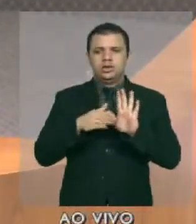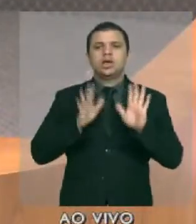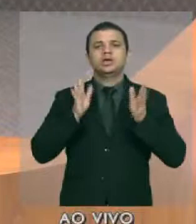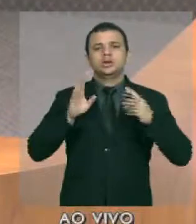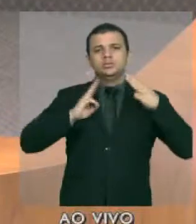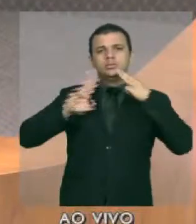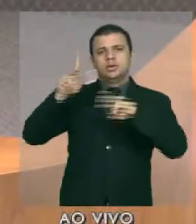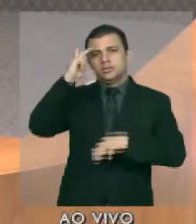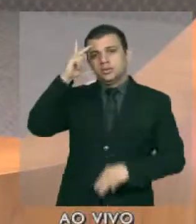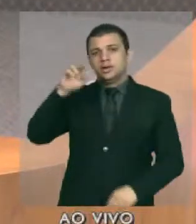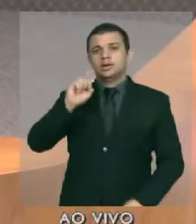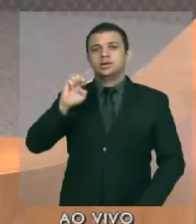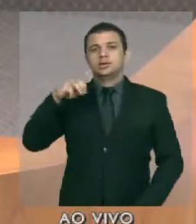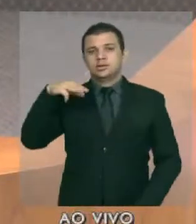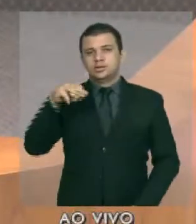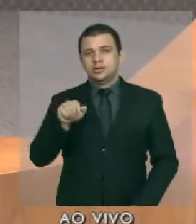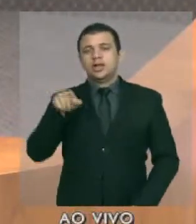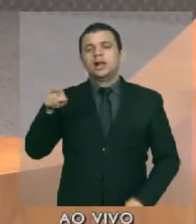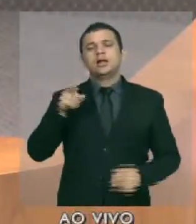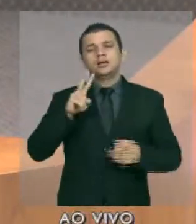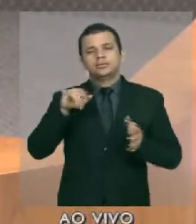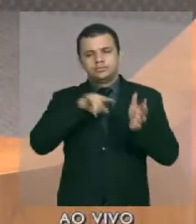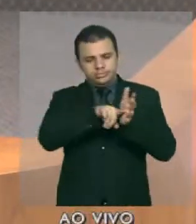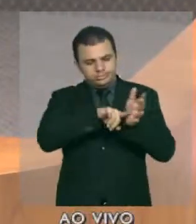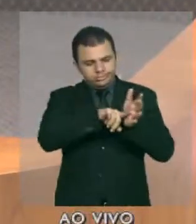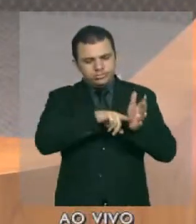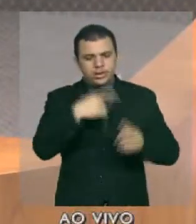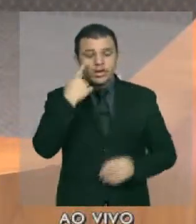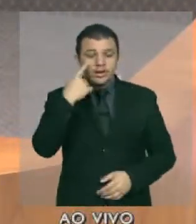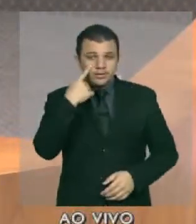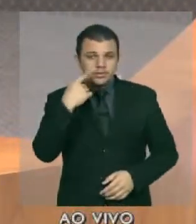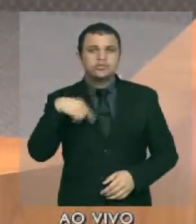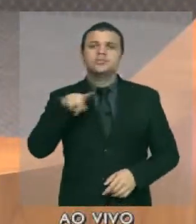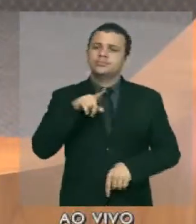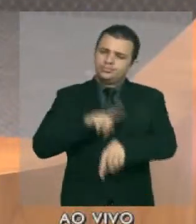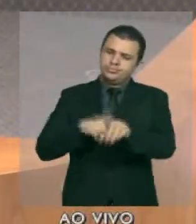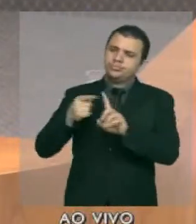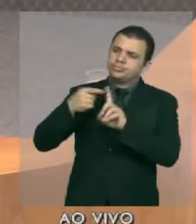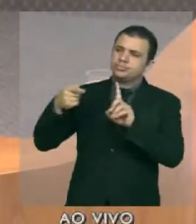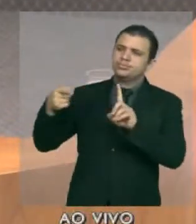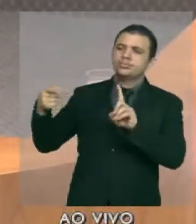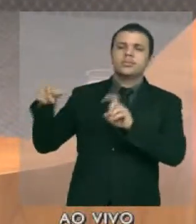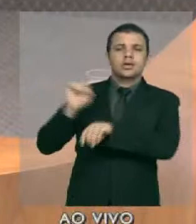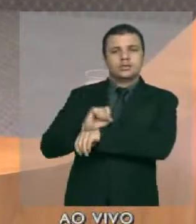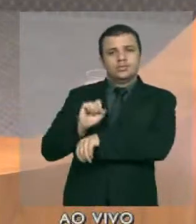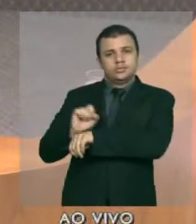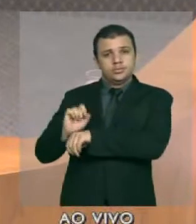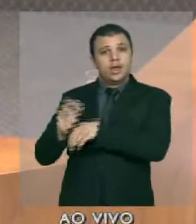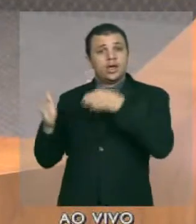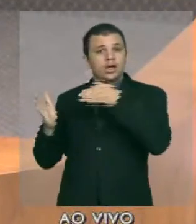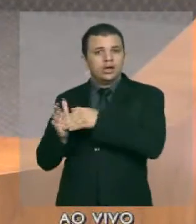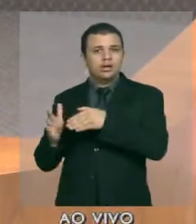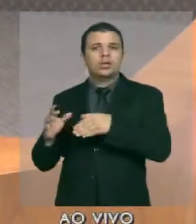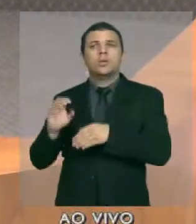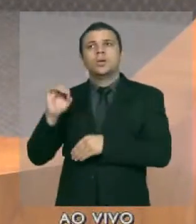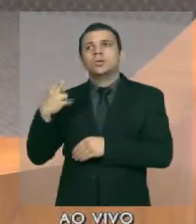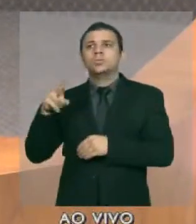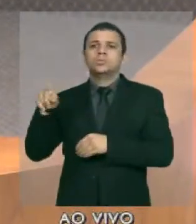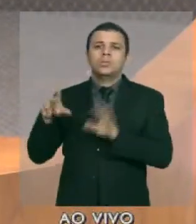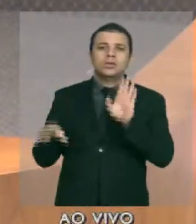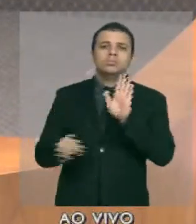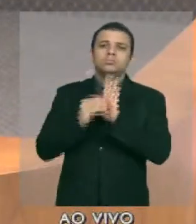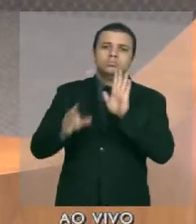e a sema vai analisar e nós vamos dar um prazo para que possa ser analisado ou se colocar um adendos né é